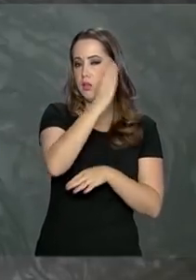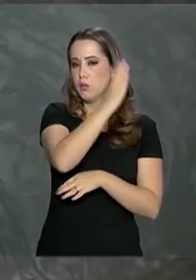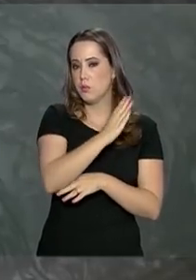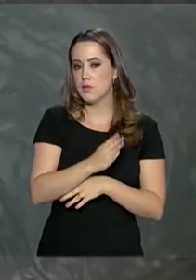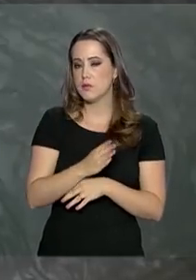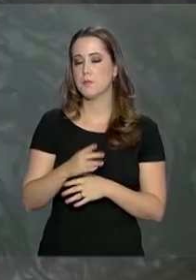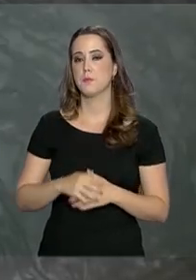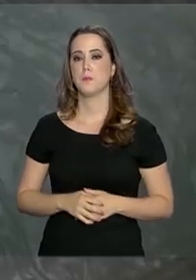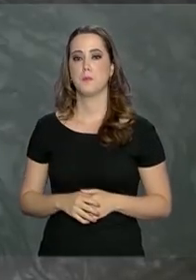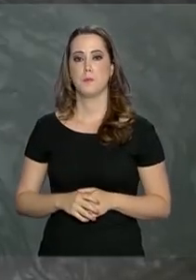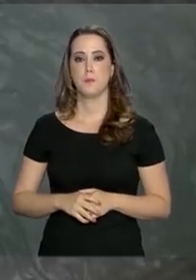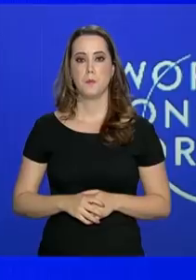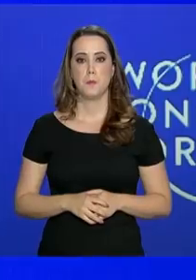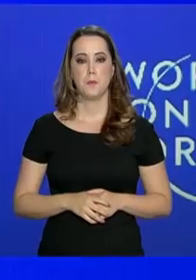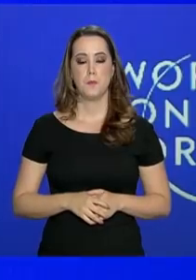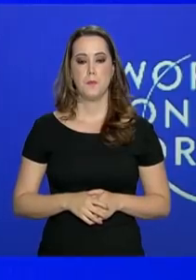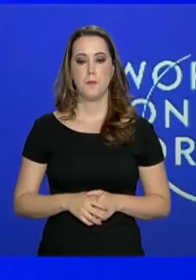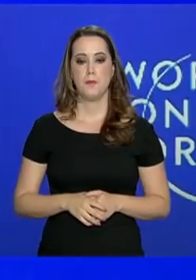Brasil.